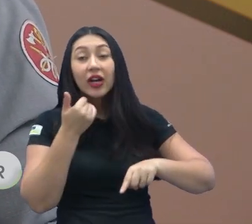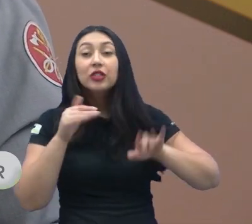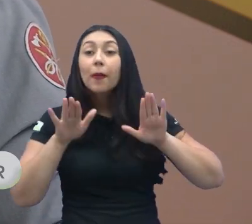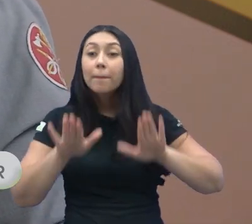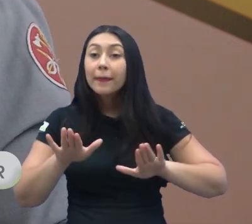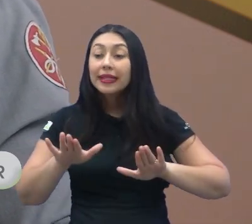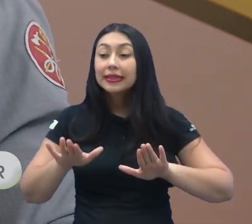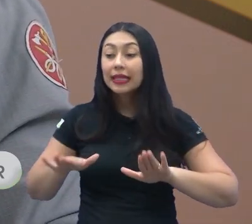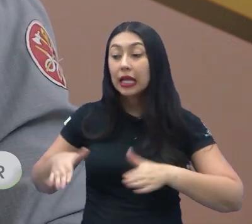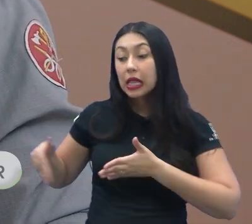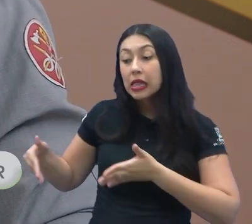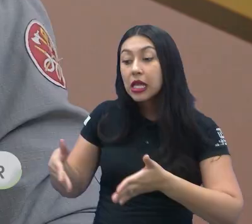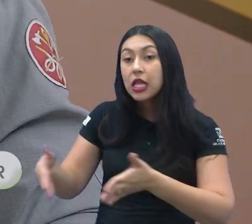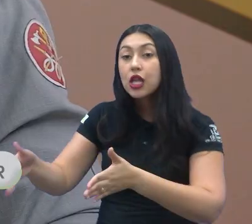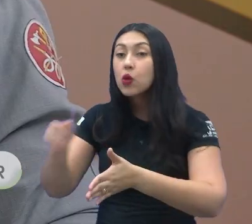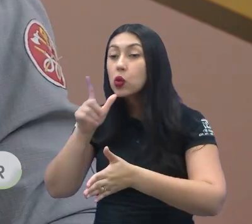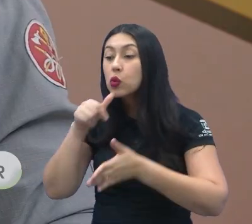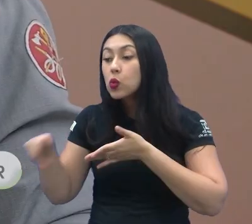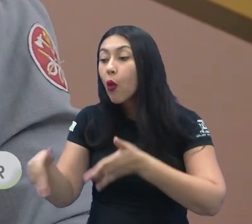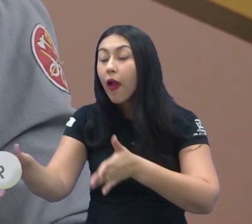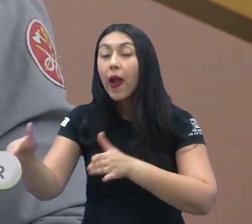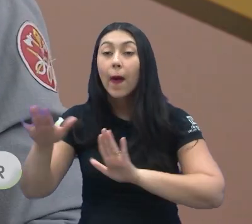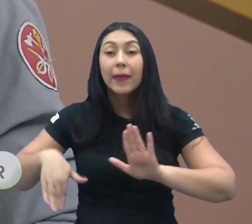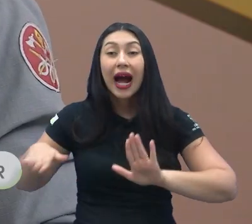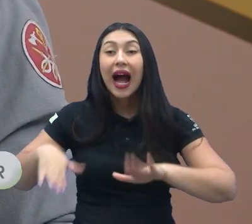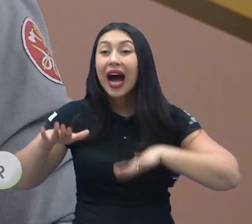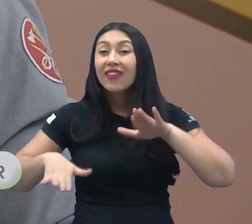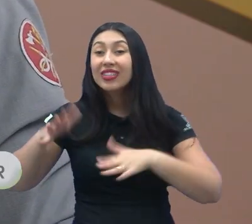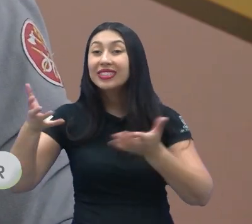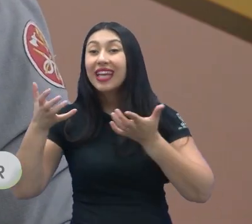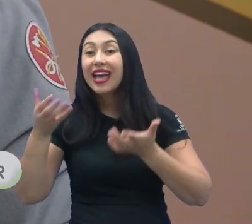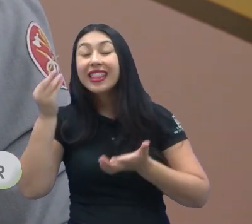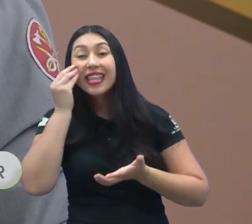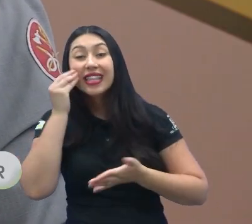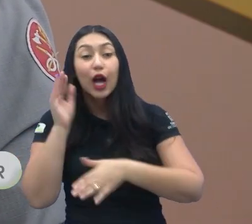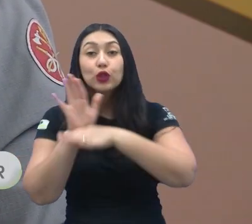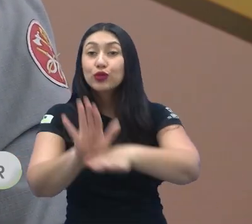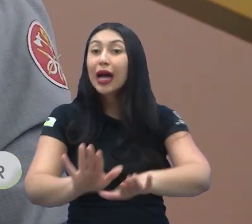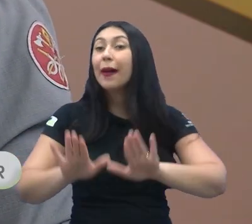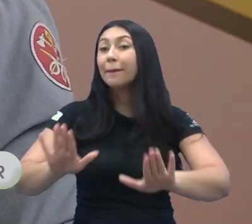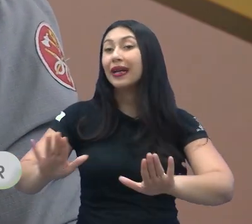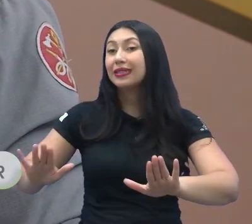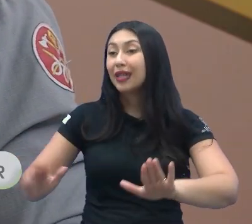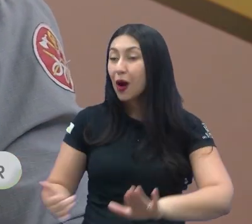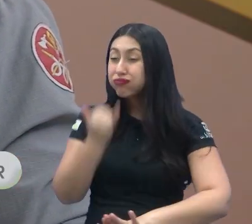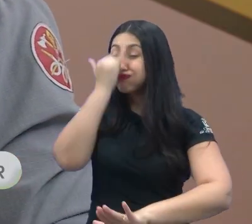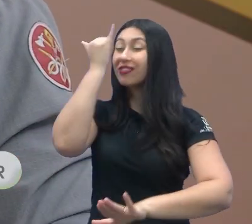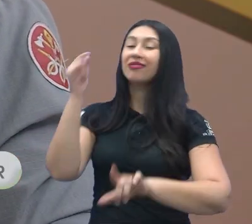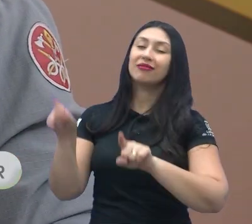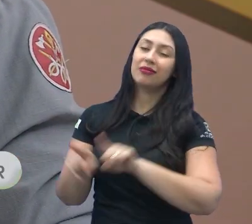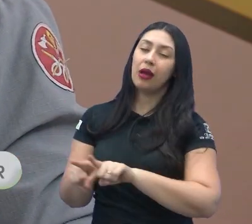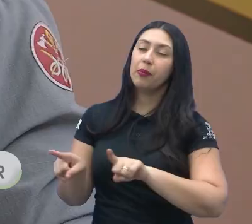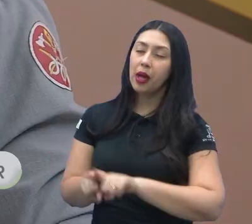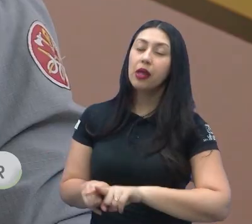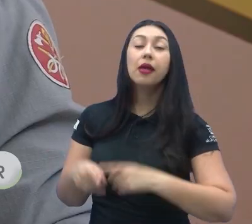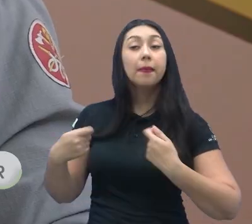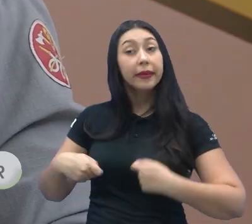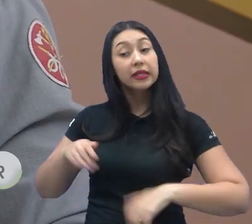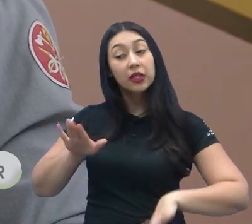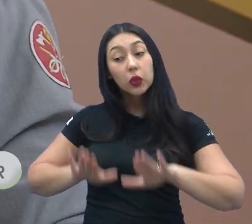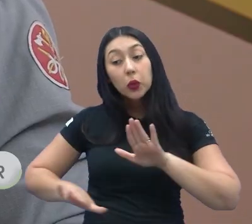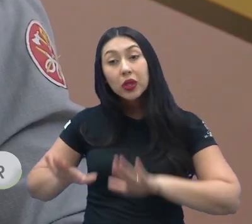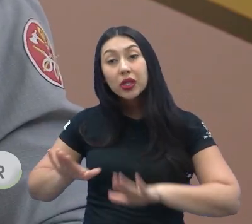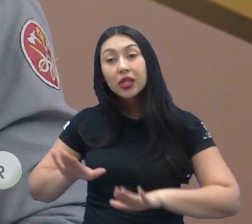rios ou praia, por vezes a pessoa quer tentar ajudar e acaba virando uma nova vítima, se afogando também. Então tem que ter todo esse cuidado. Se você